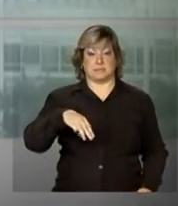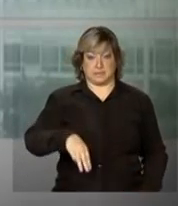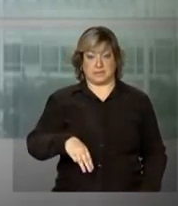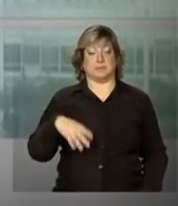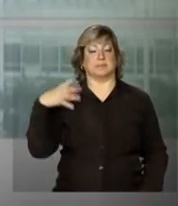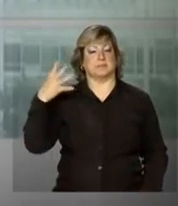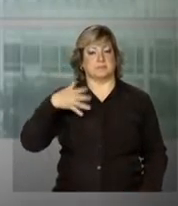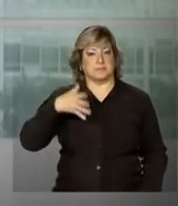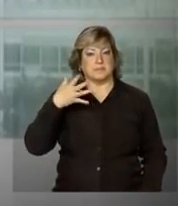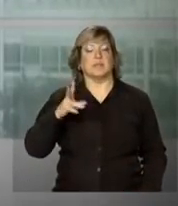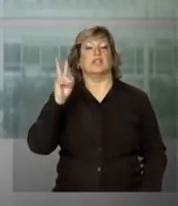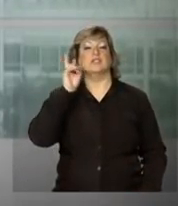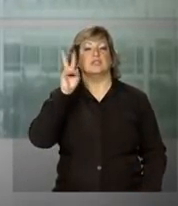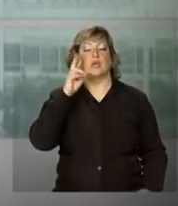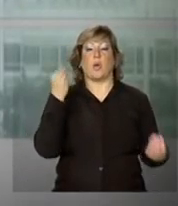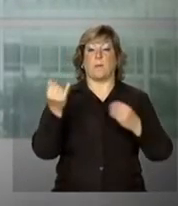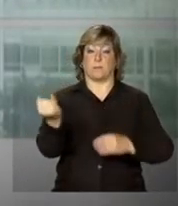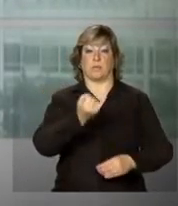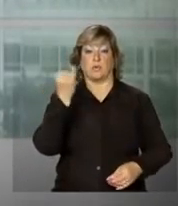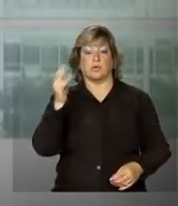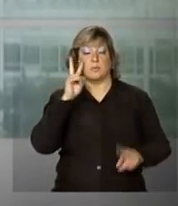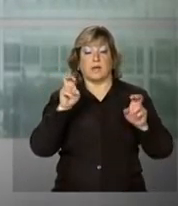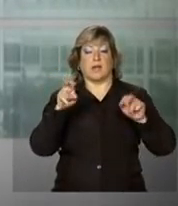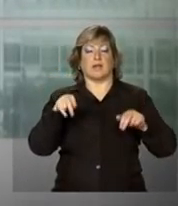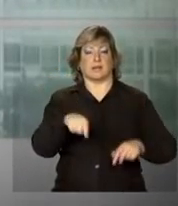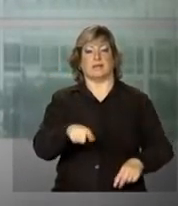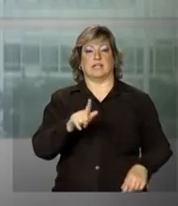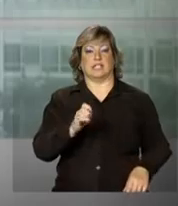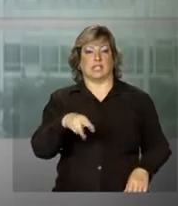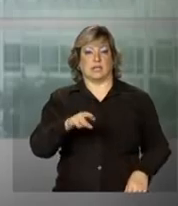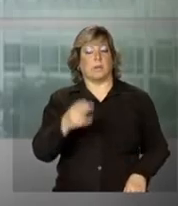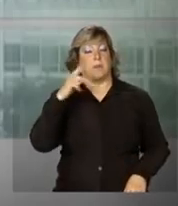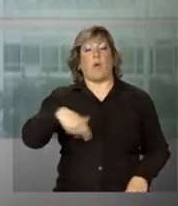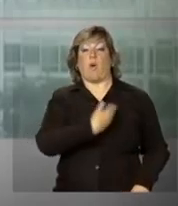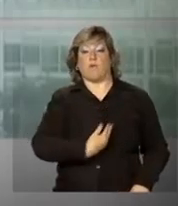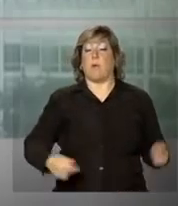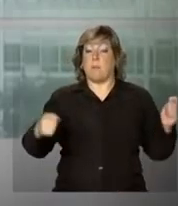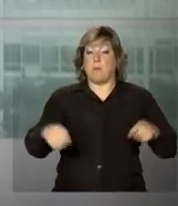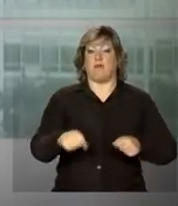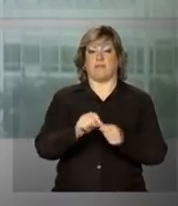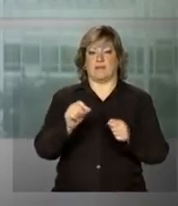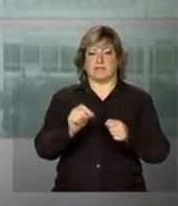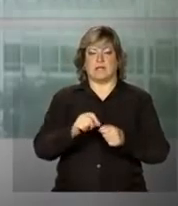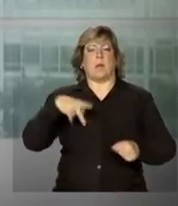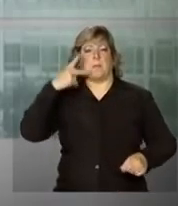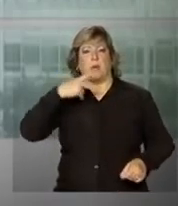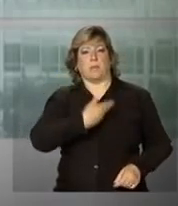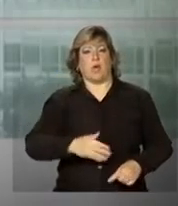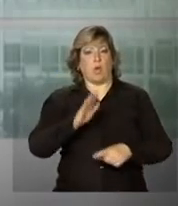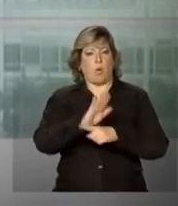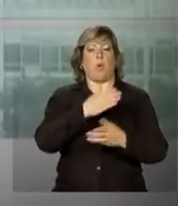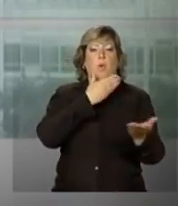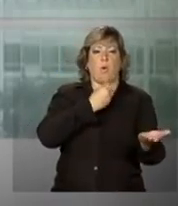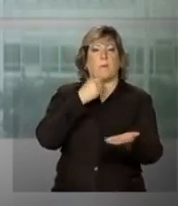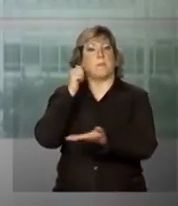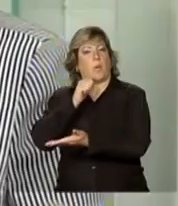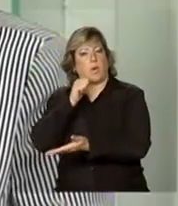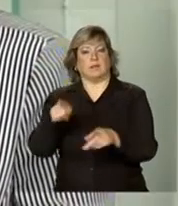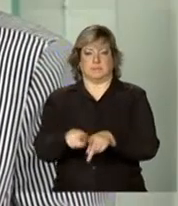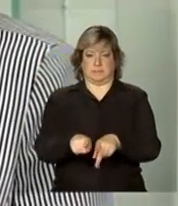Mulheres destacou a importância da questão de gênero para que o governo possa fazer políticas públicas para homens e